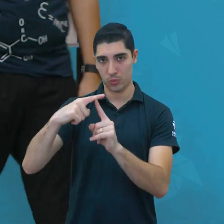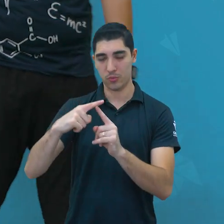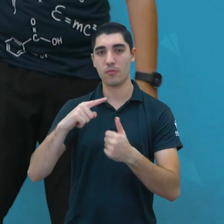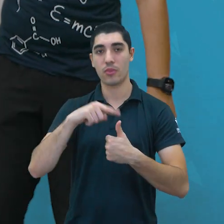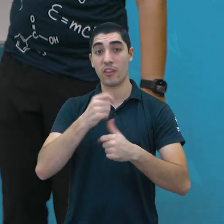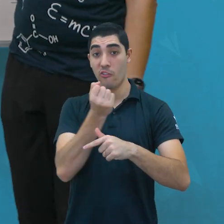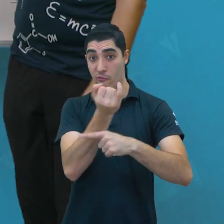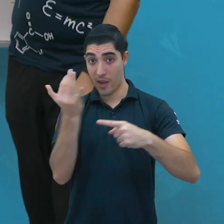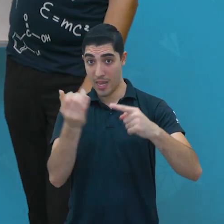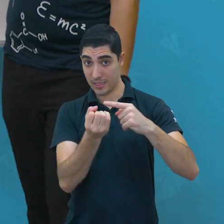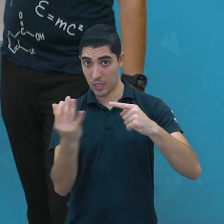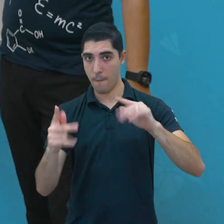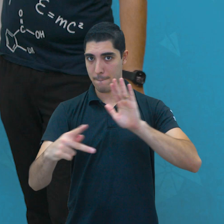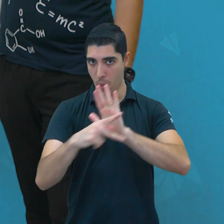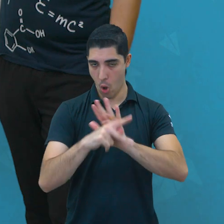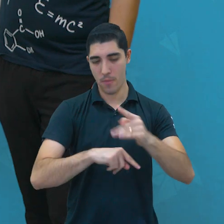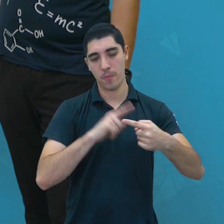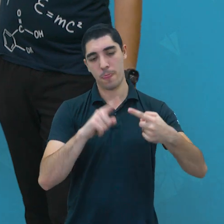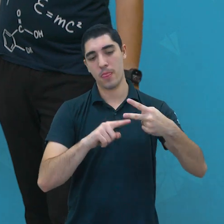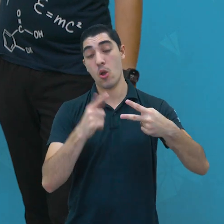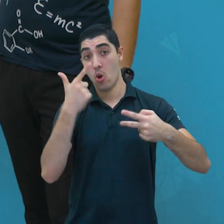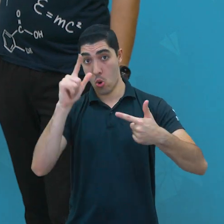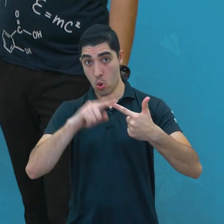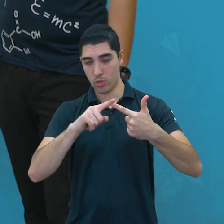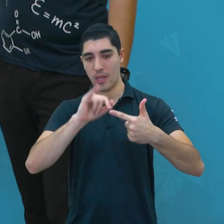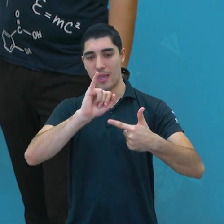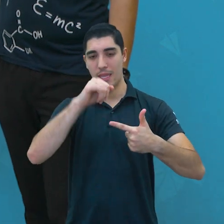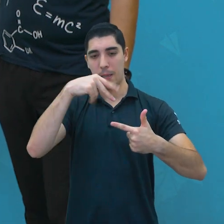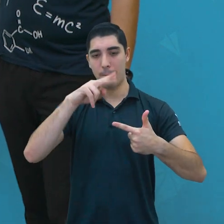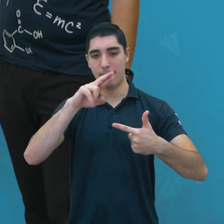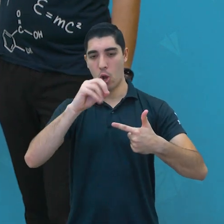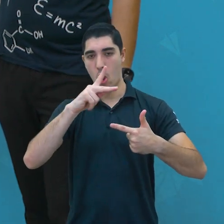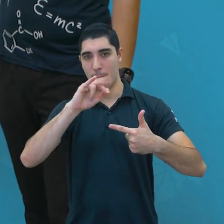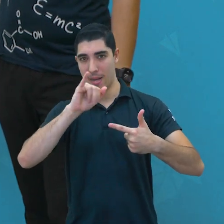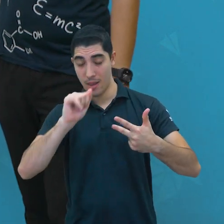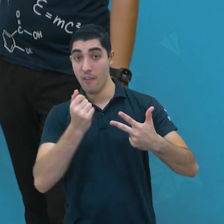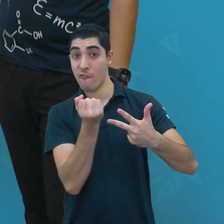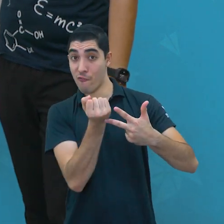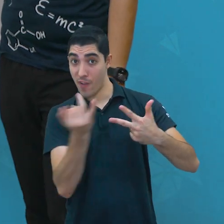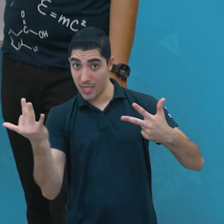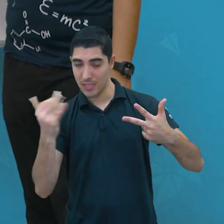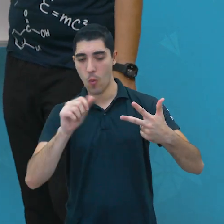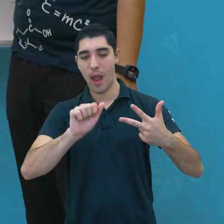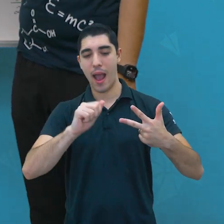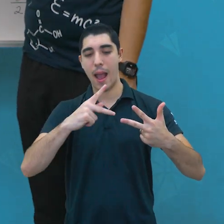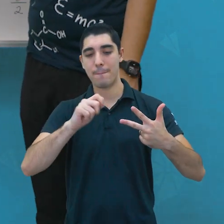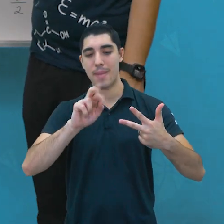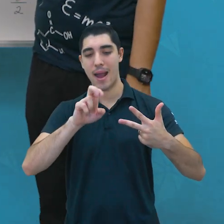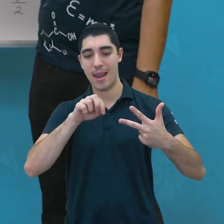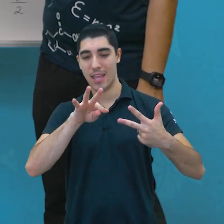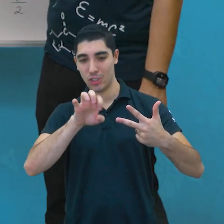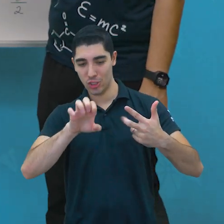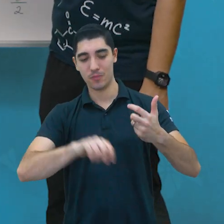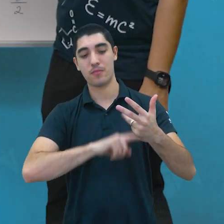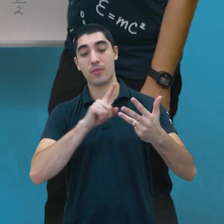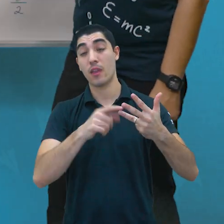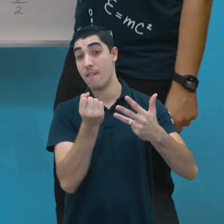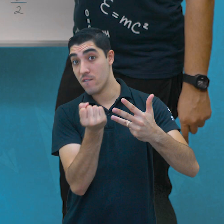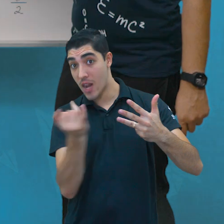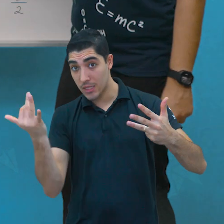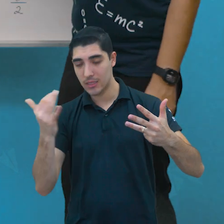tipos: fração própria, fração imprópria, fração